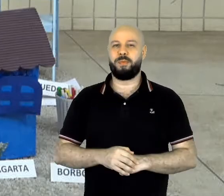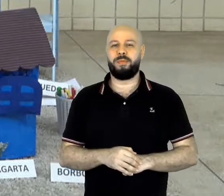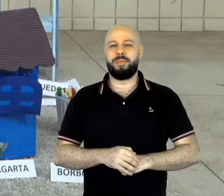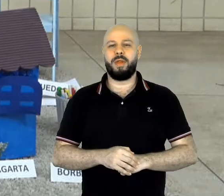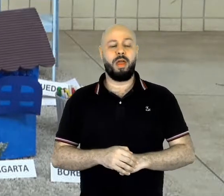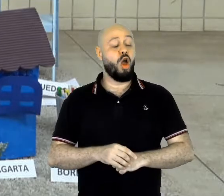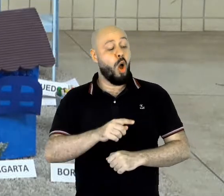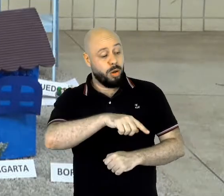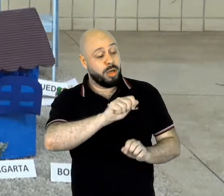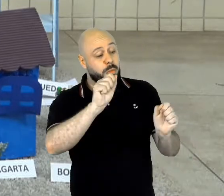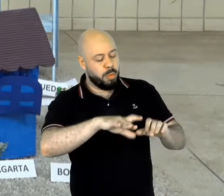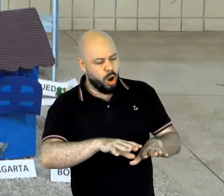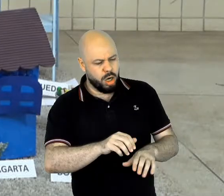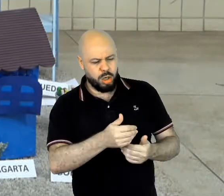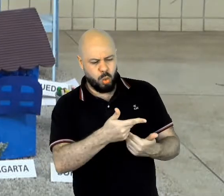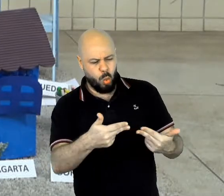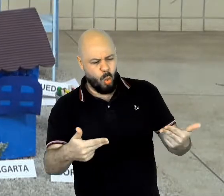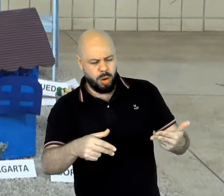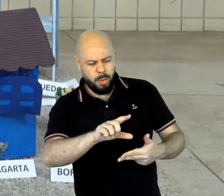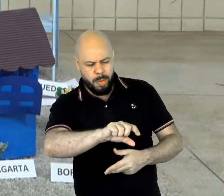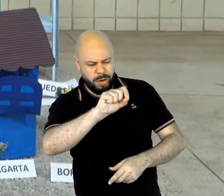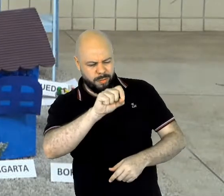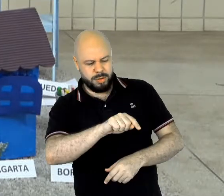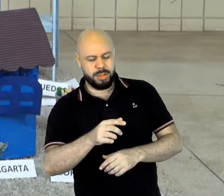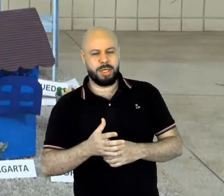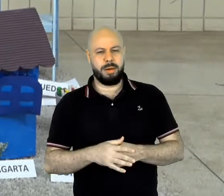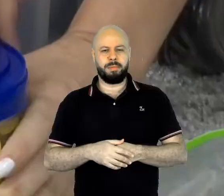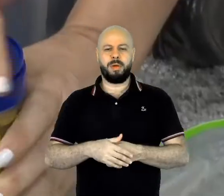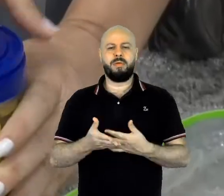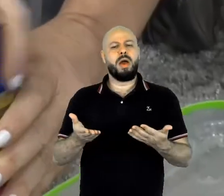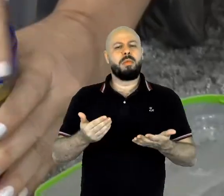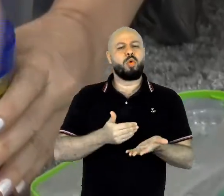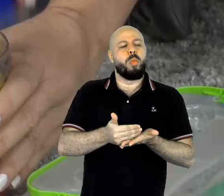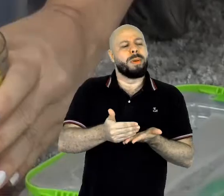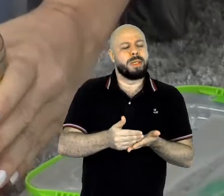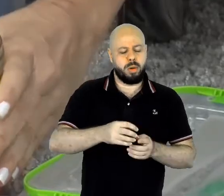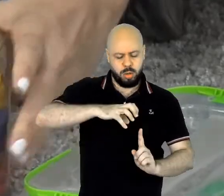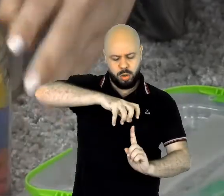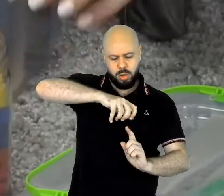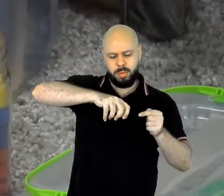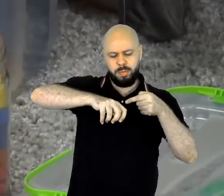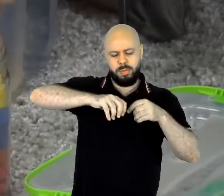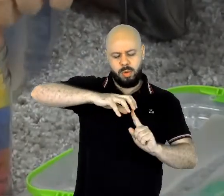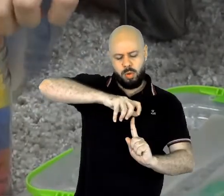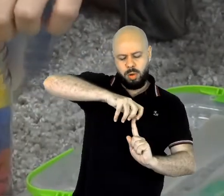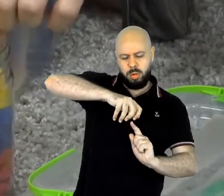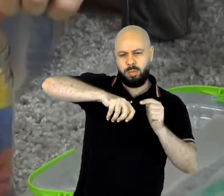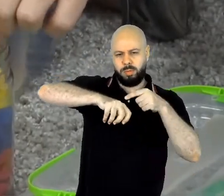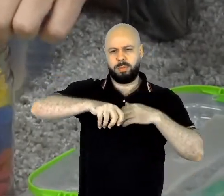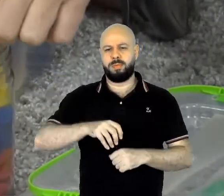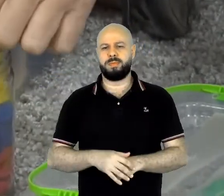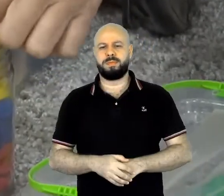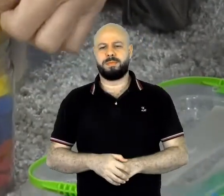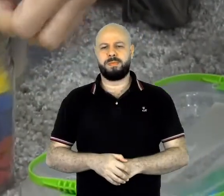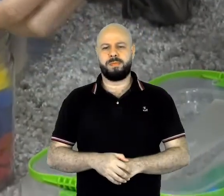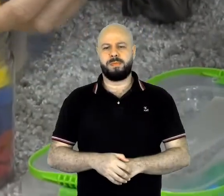escolher qualquer um do material que você tiver. Então, vamos começar com as tampinhas.